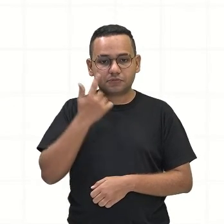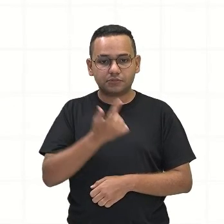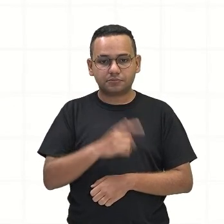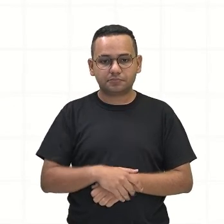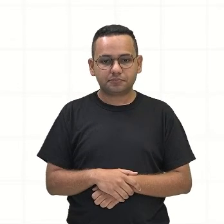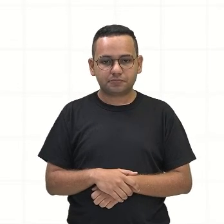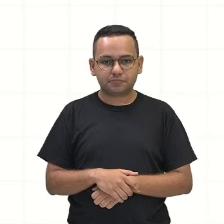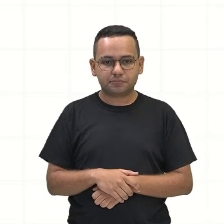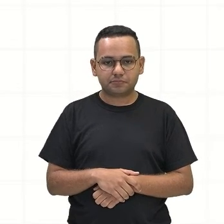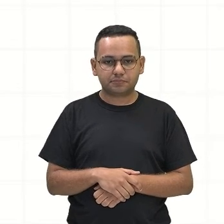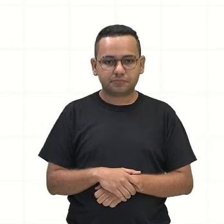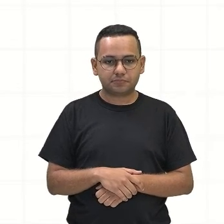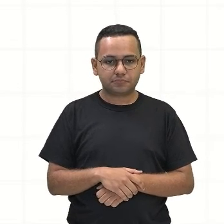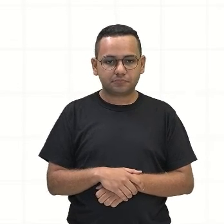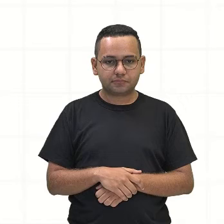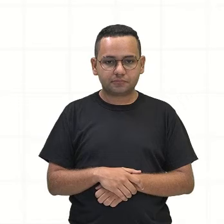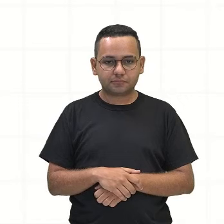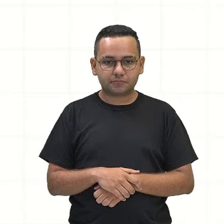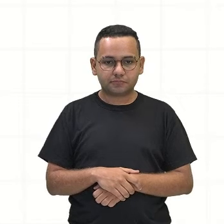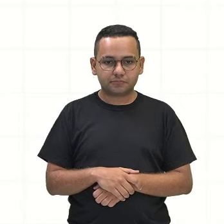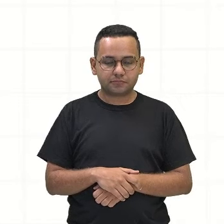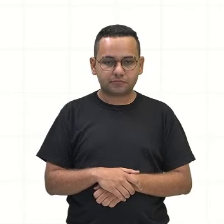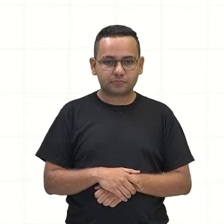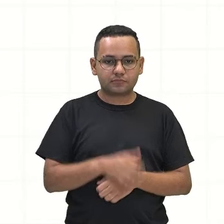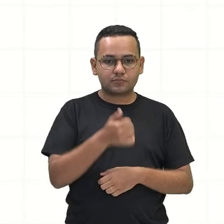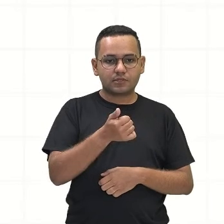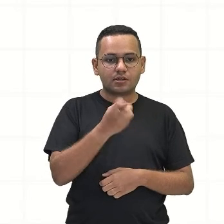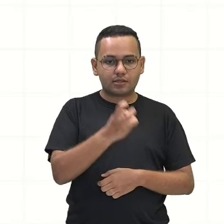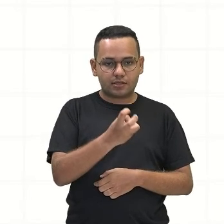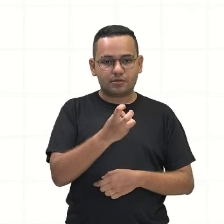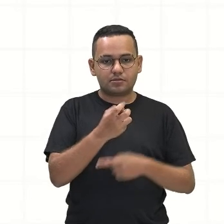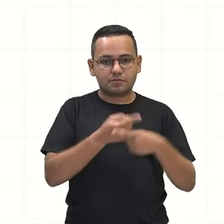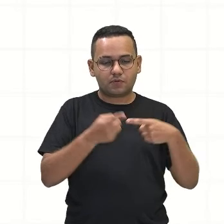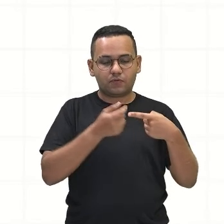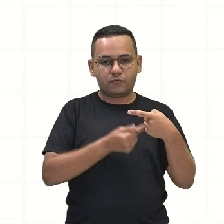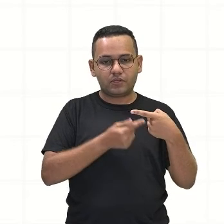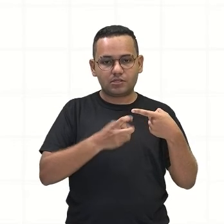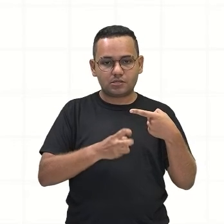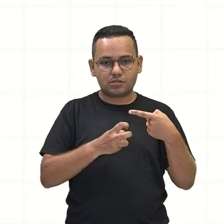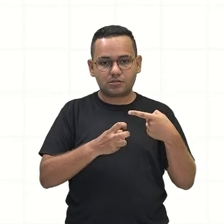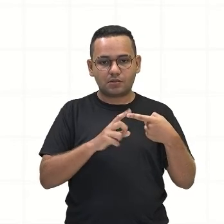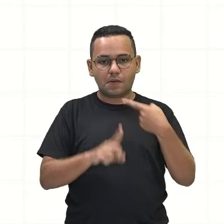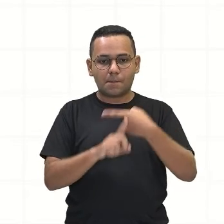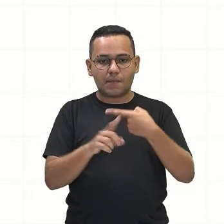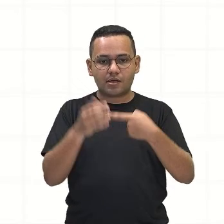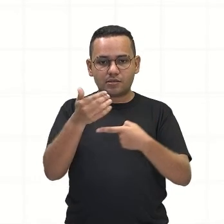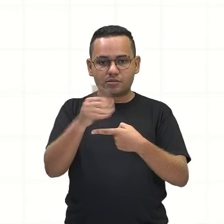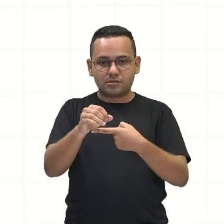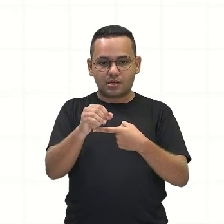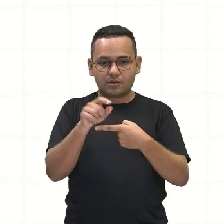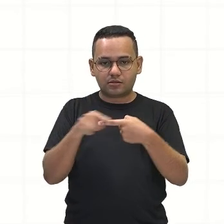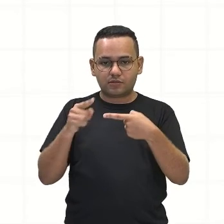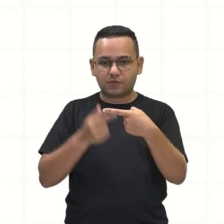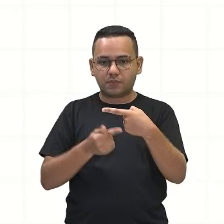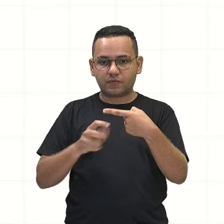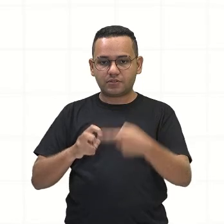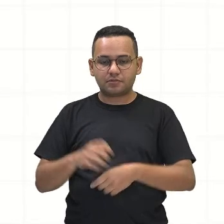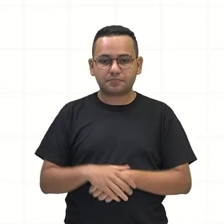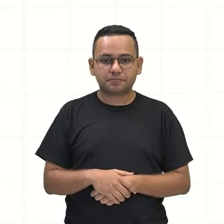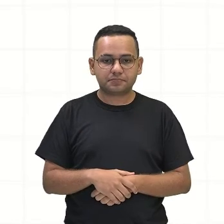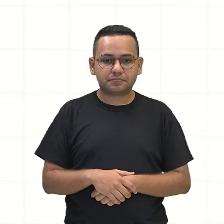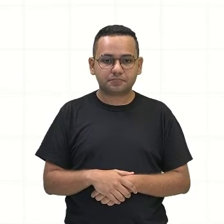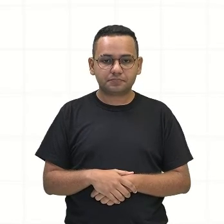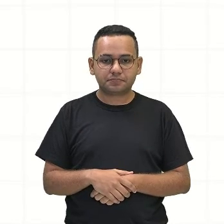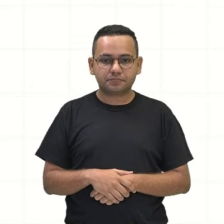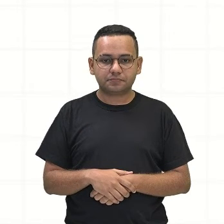25 mais 10, 25. É uma soma de fração, tá? Como eu falei, 15 mais 10 é 25, eu posso fazer